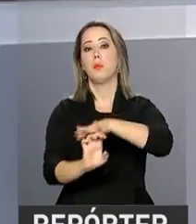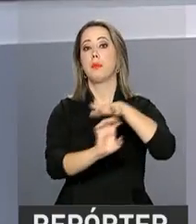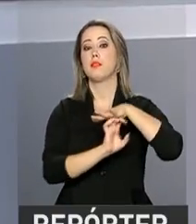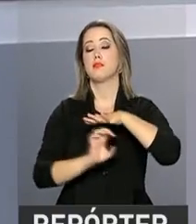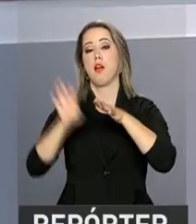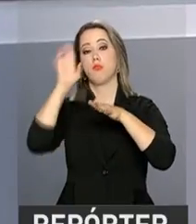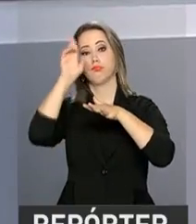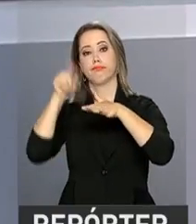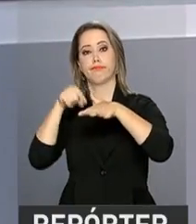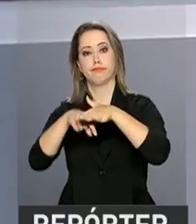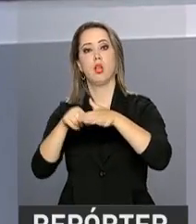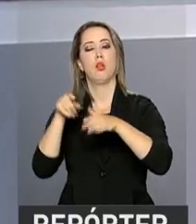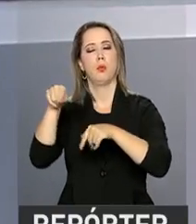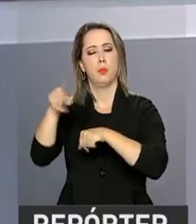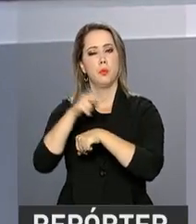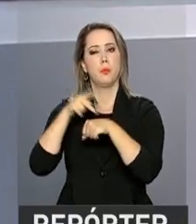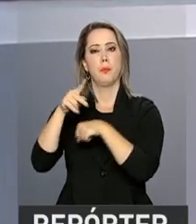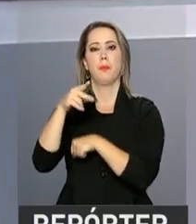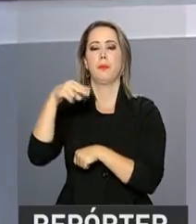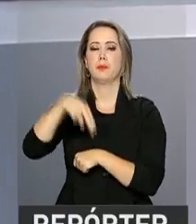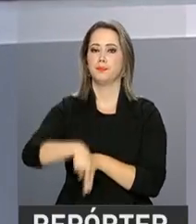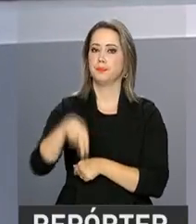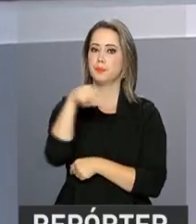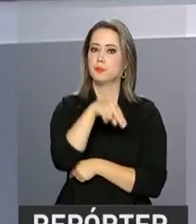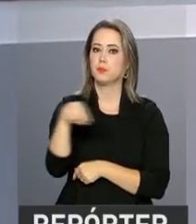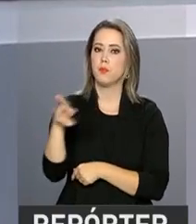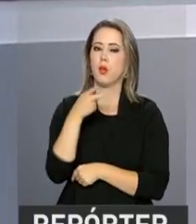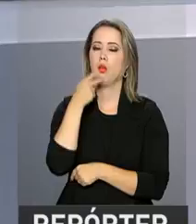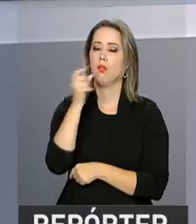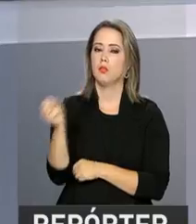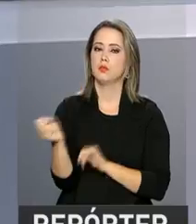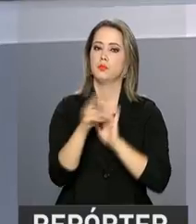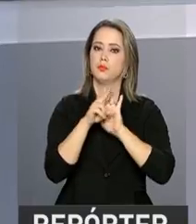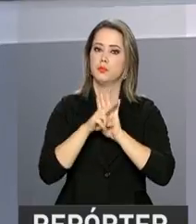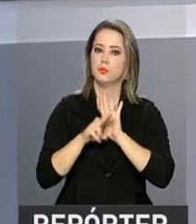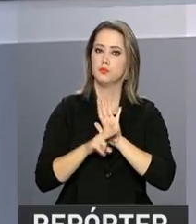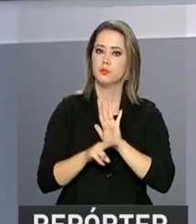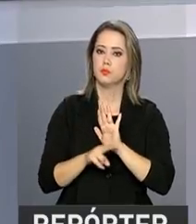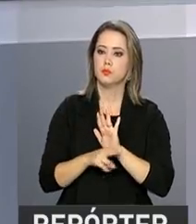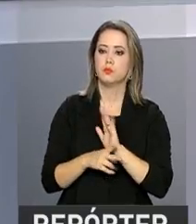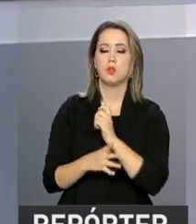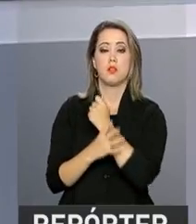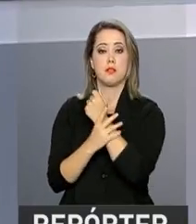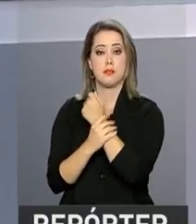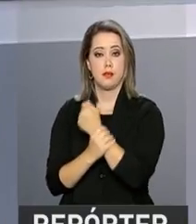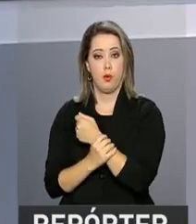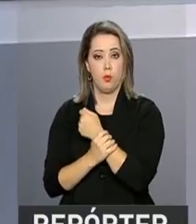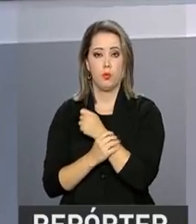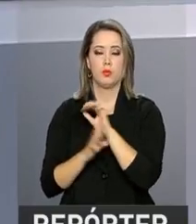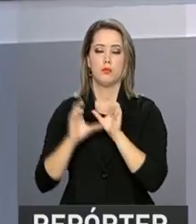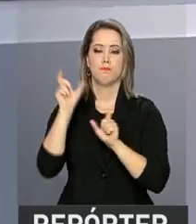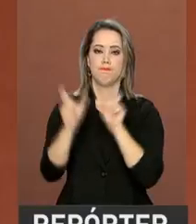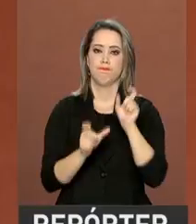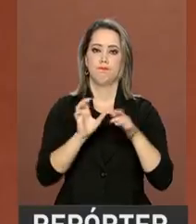ele falou das reformas em curso no país e disse que o brasil oferece segurança aos investidores